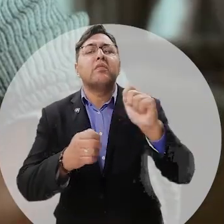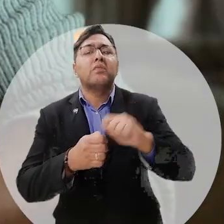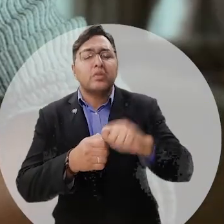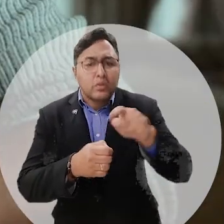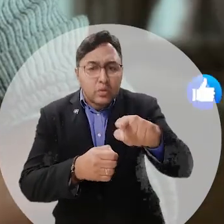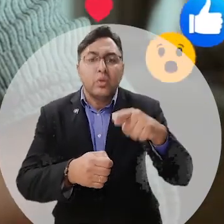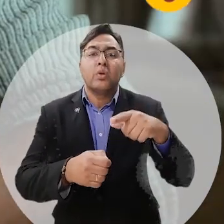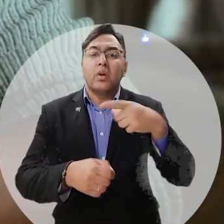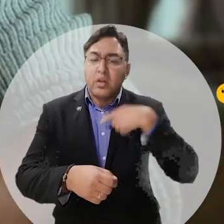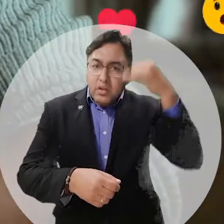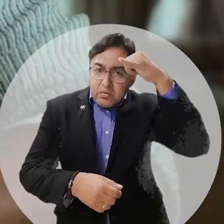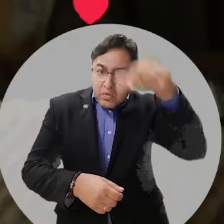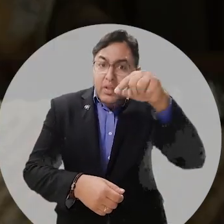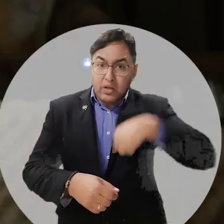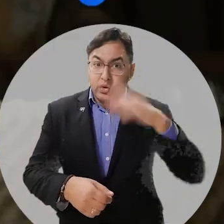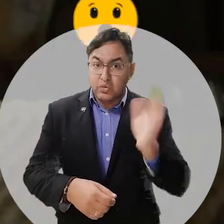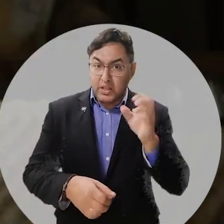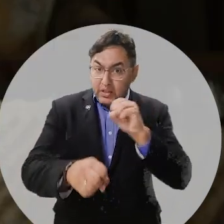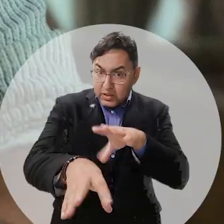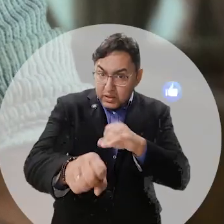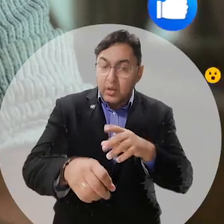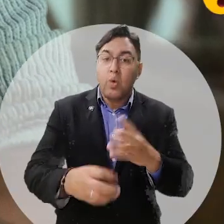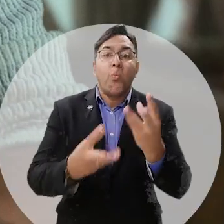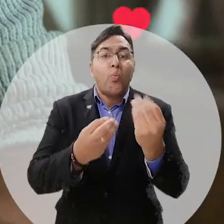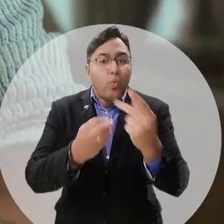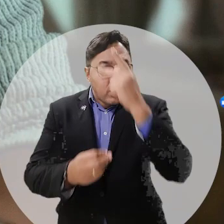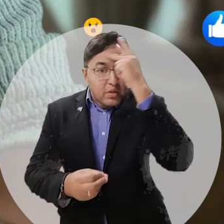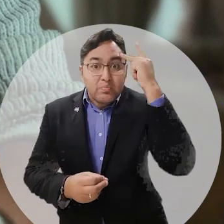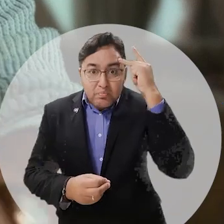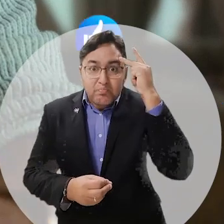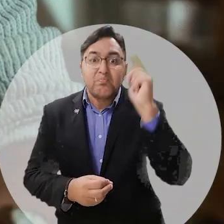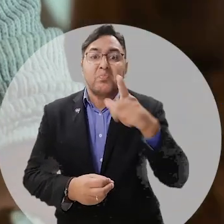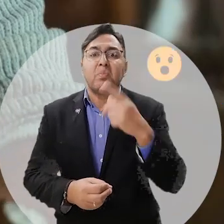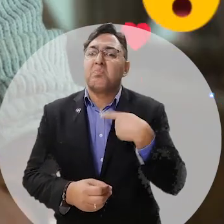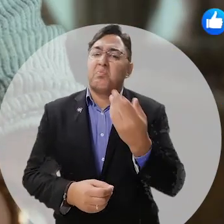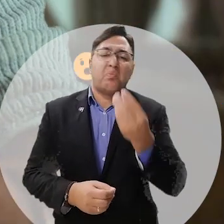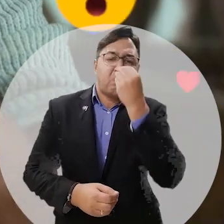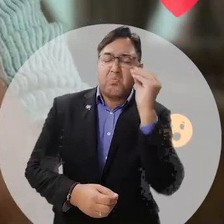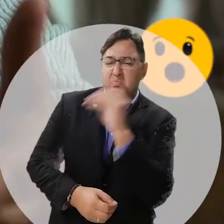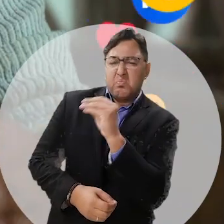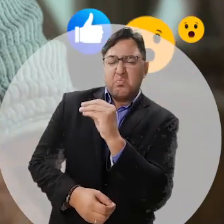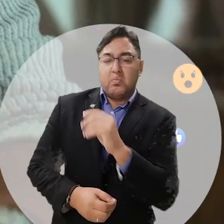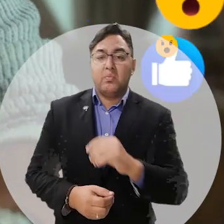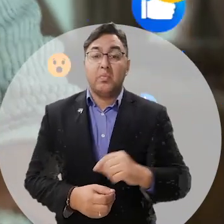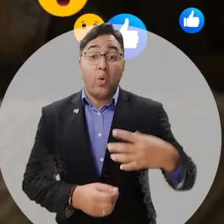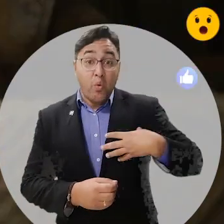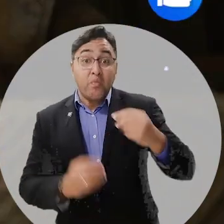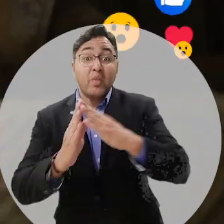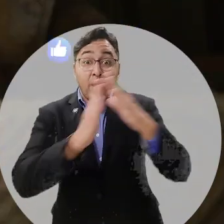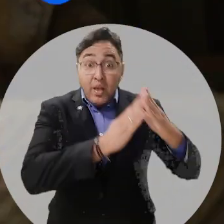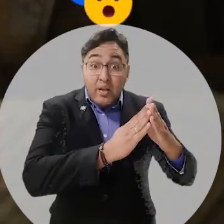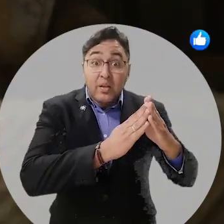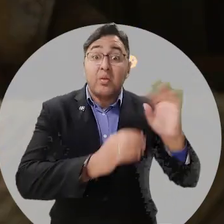casa, estão fazendo as ações de prevenção que eu já ensinei? Tem muita gente por aí que parece que não tá nem aí. O